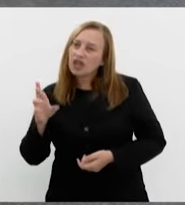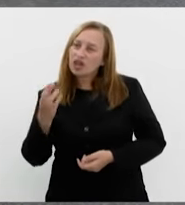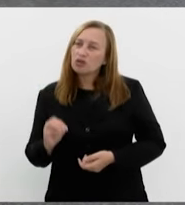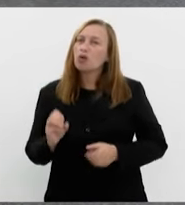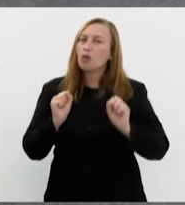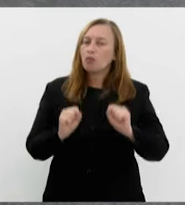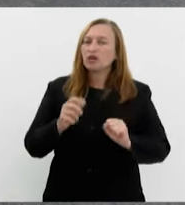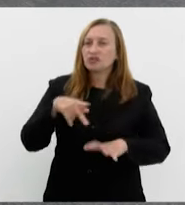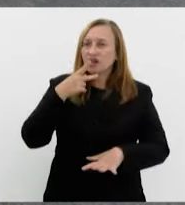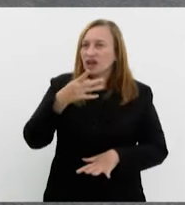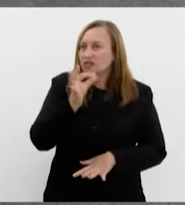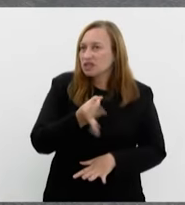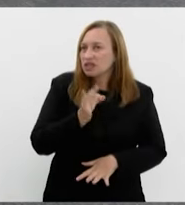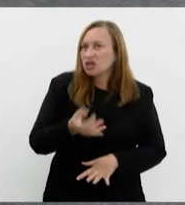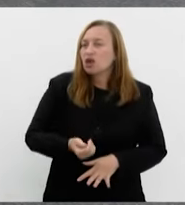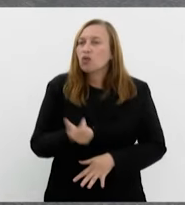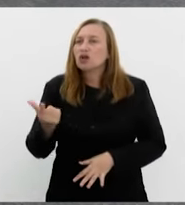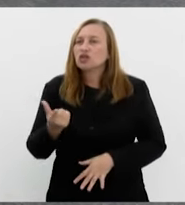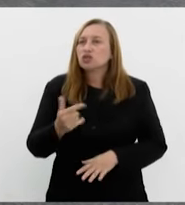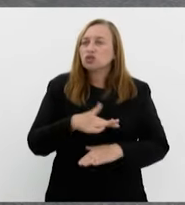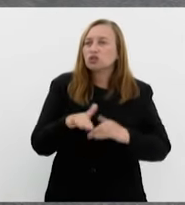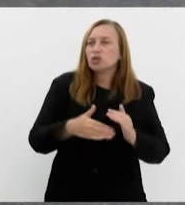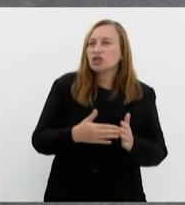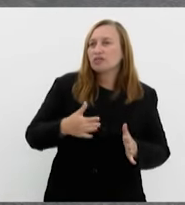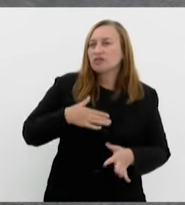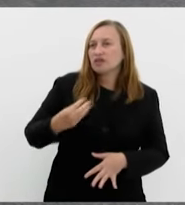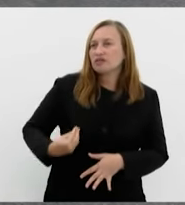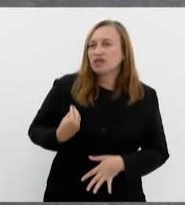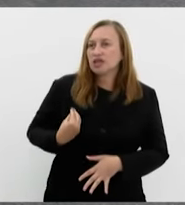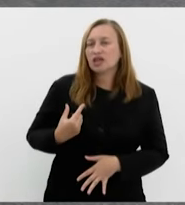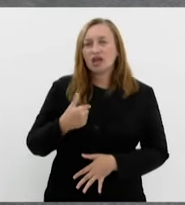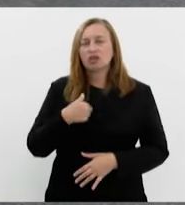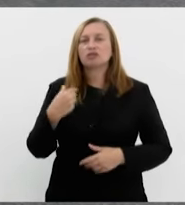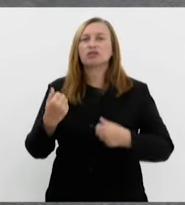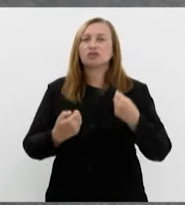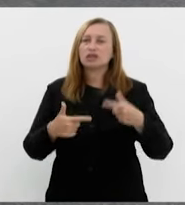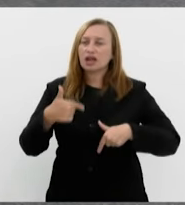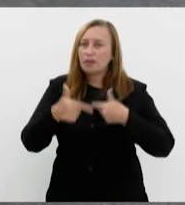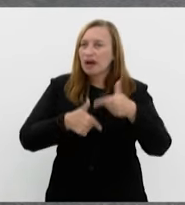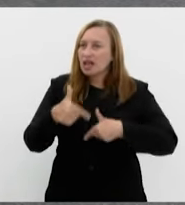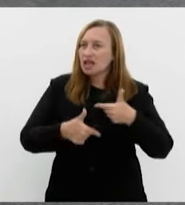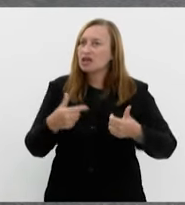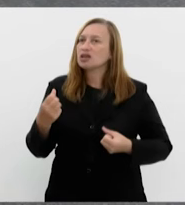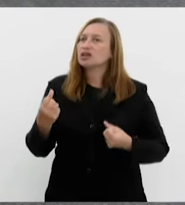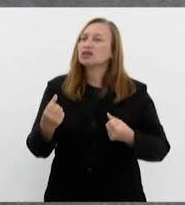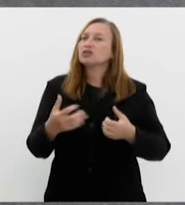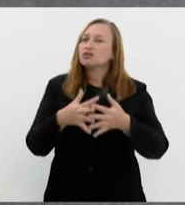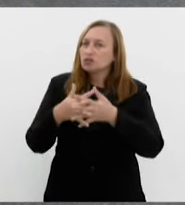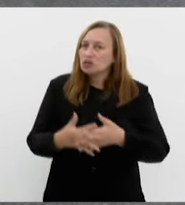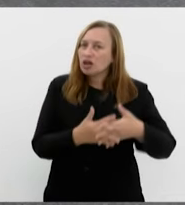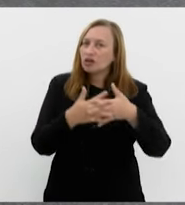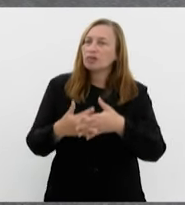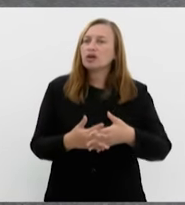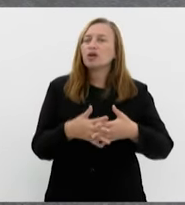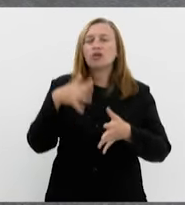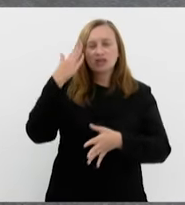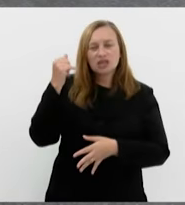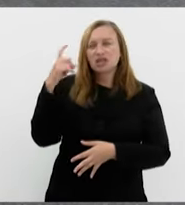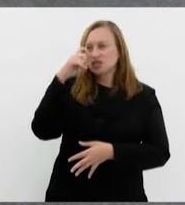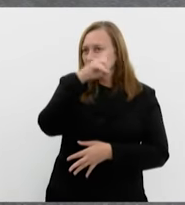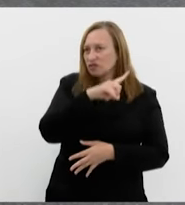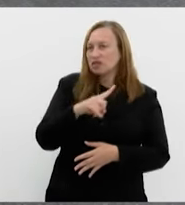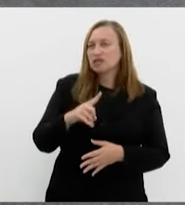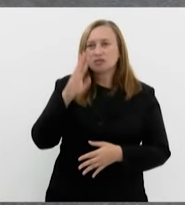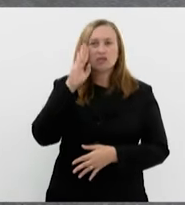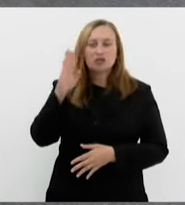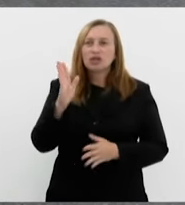propriedade, pois quase toda a minha vida foi em cima de uma boleia. E eu sei o quanto é difícil, principalmente agora.